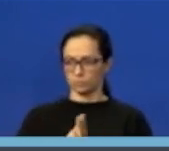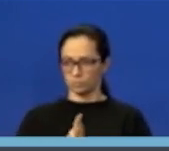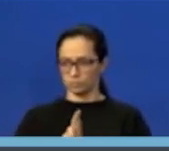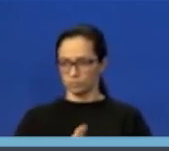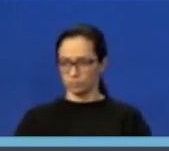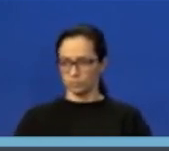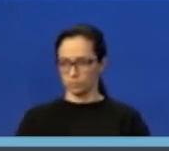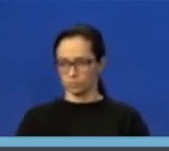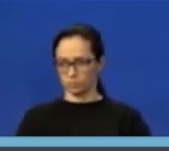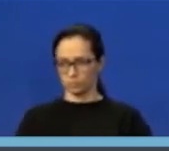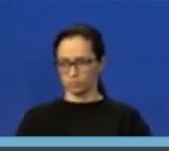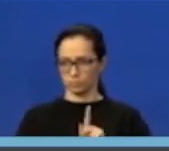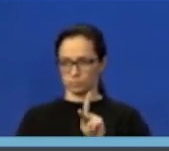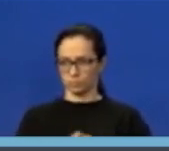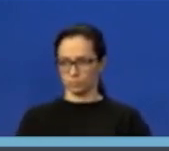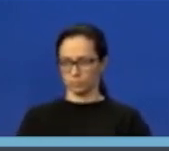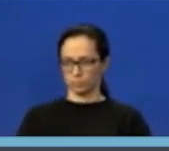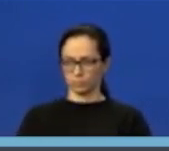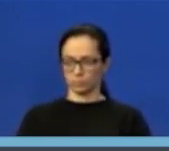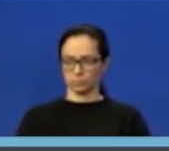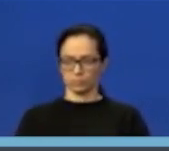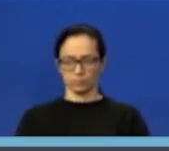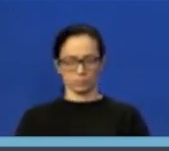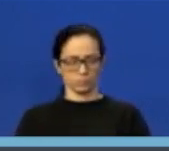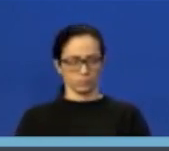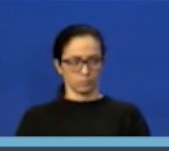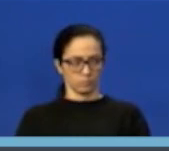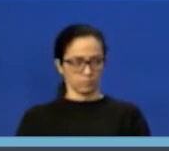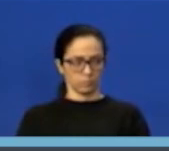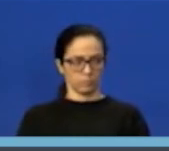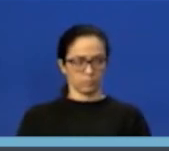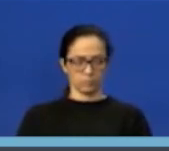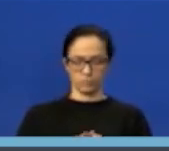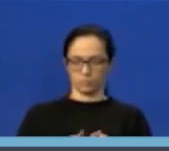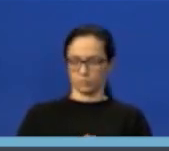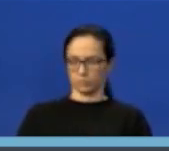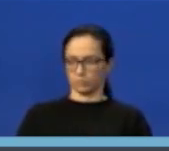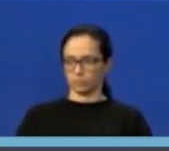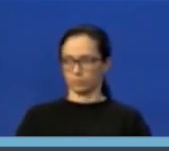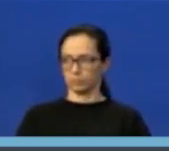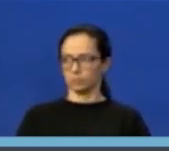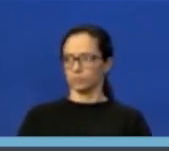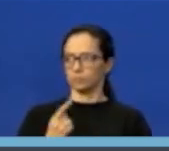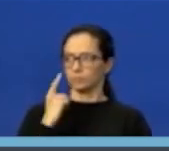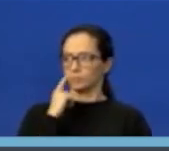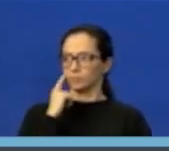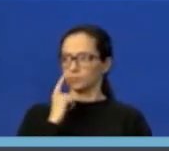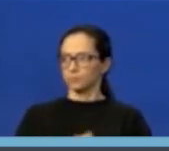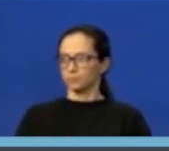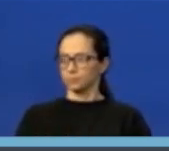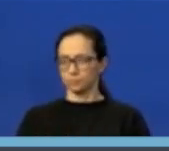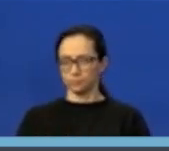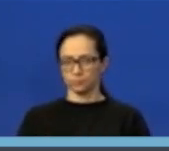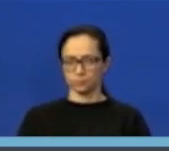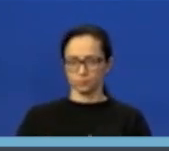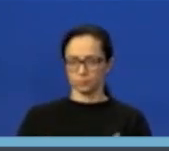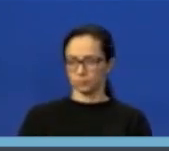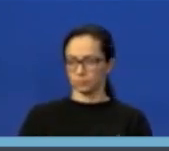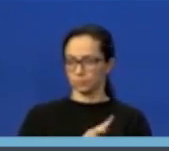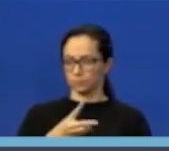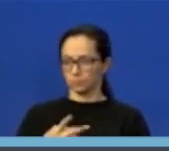um exame para avaliação do líquor. Passando agora, a gente vai falar um pouquinho sobre a interpretação clínica, que seria aquela